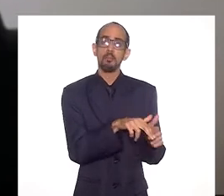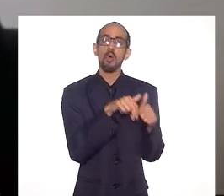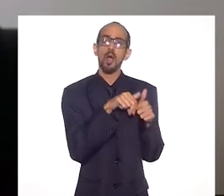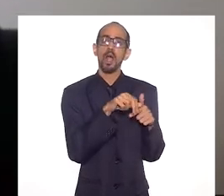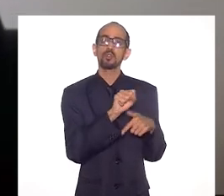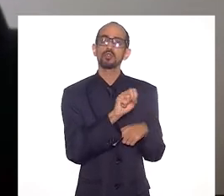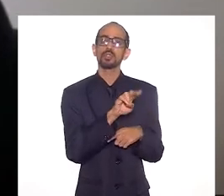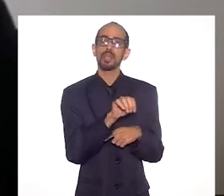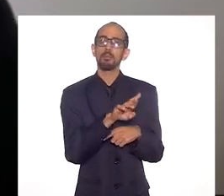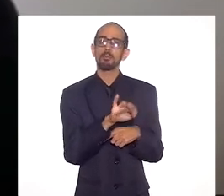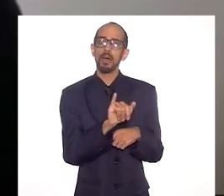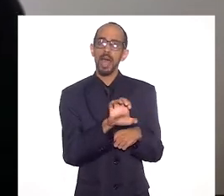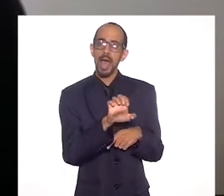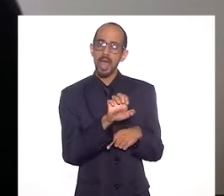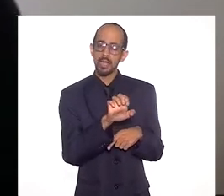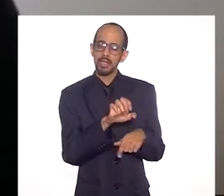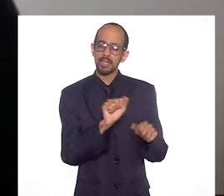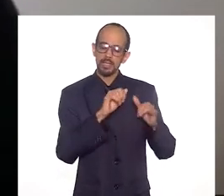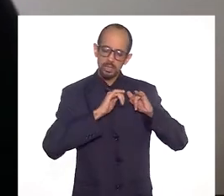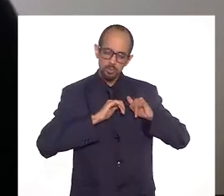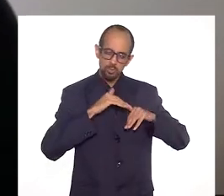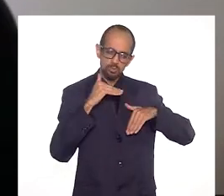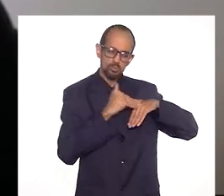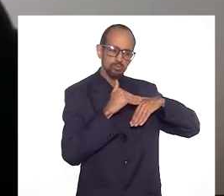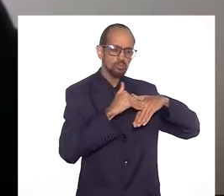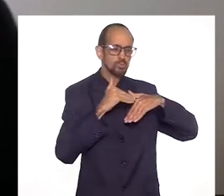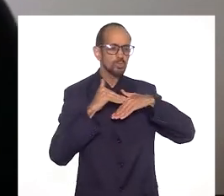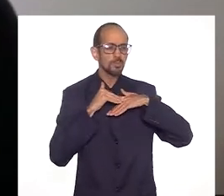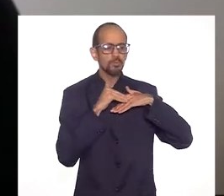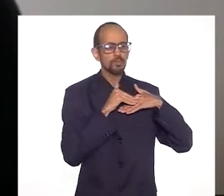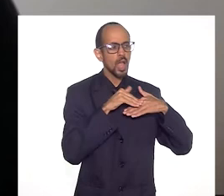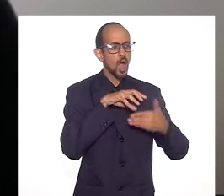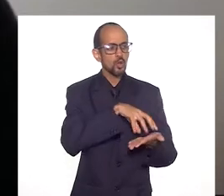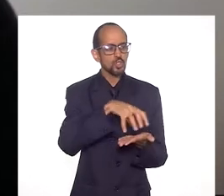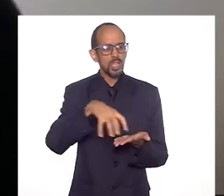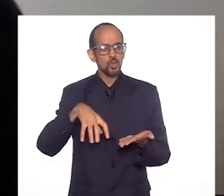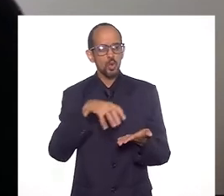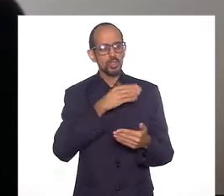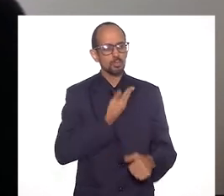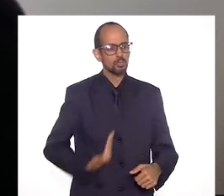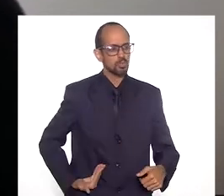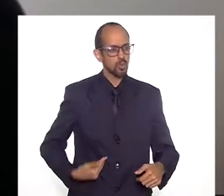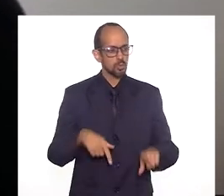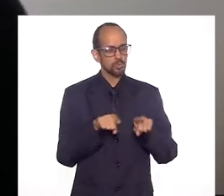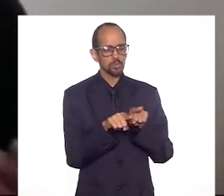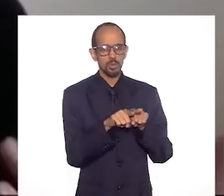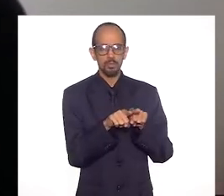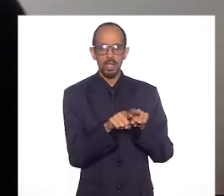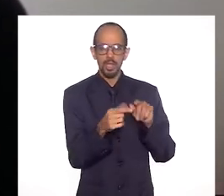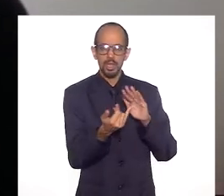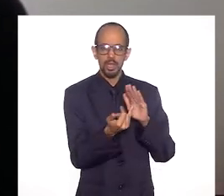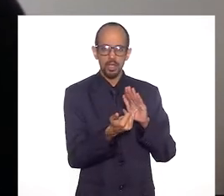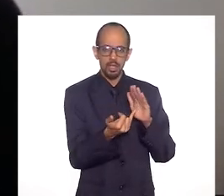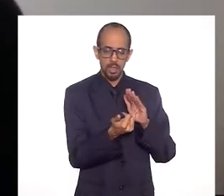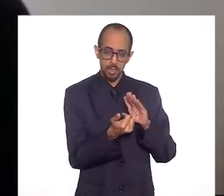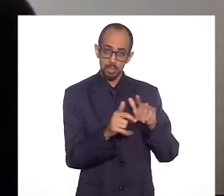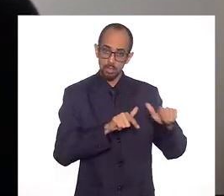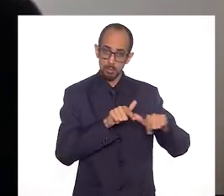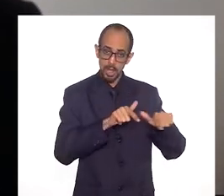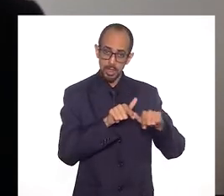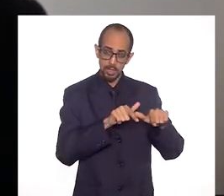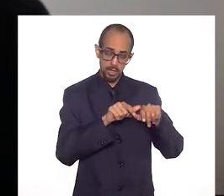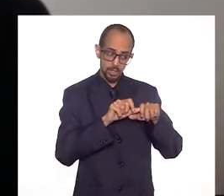em chamar a atenção do setor público, das instituições que estavam aqui trabalhando a formação desses